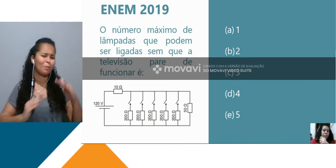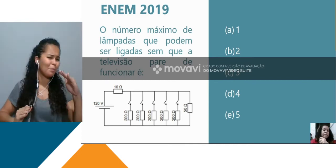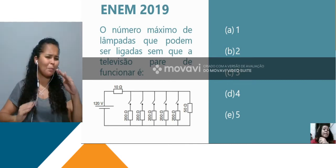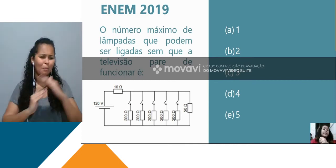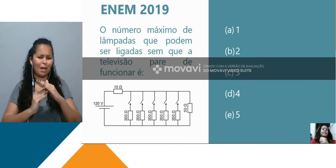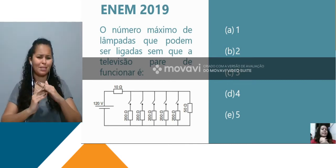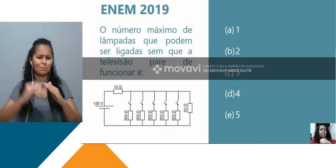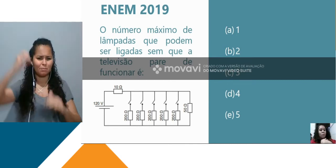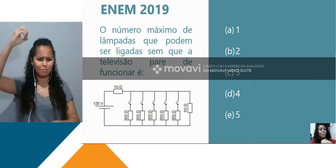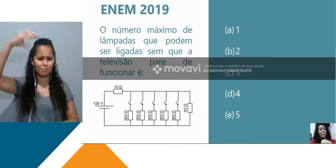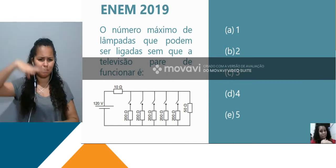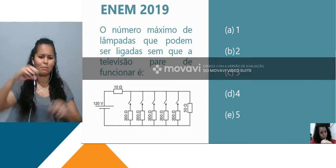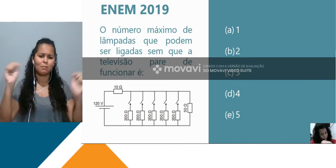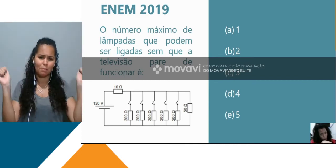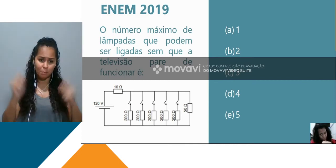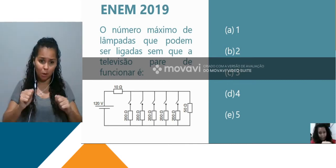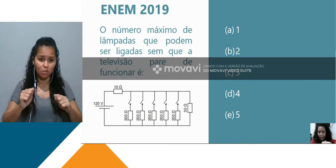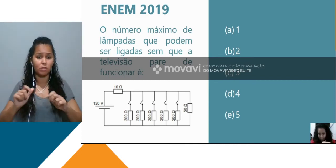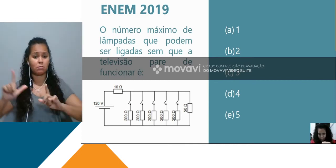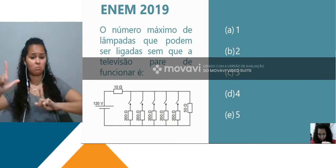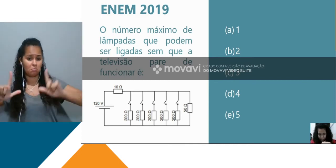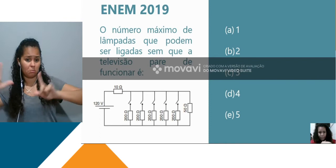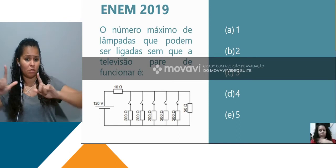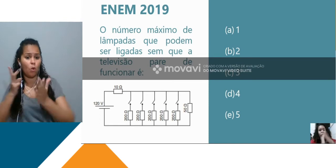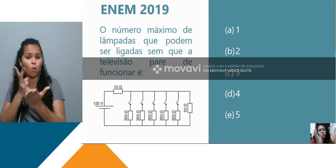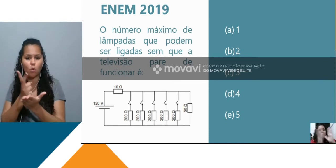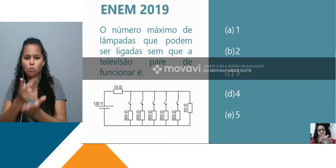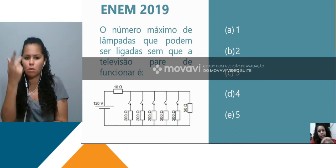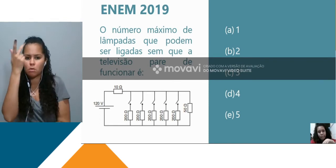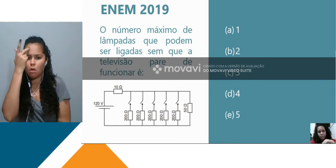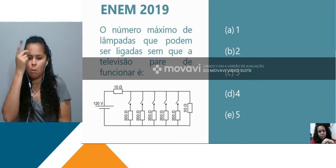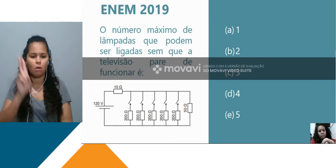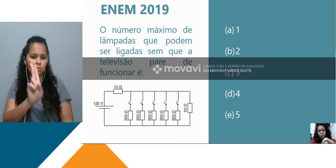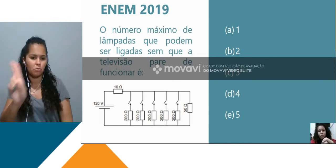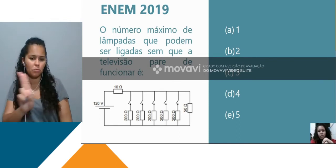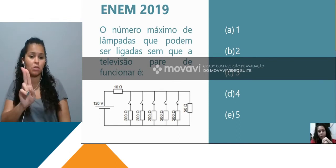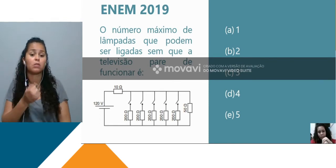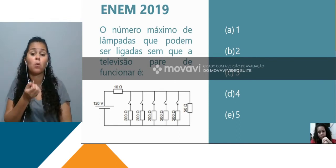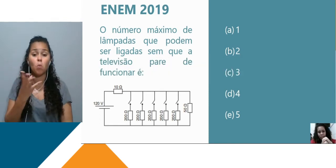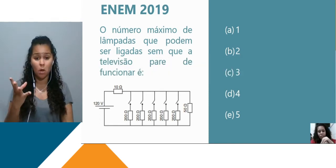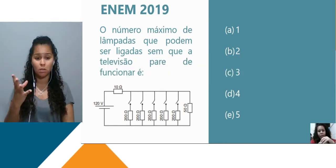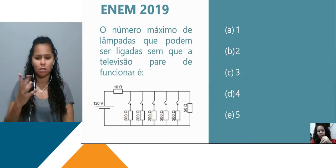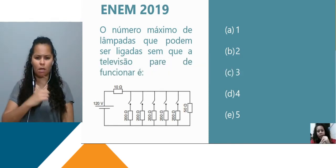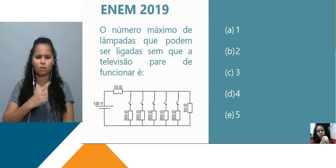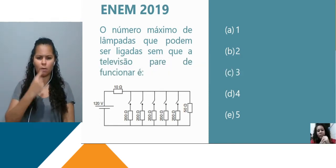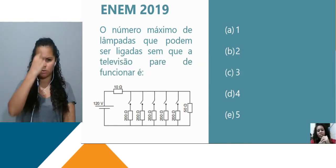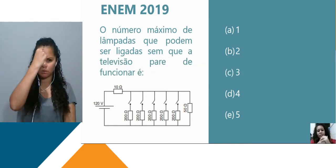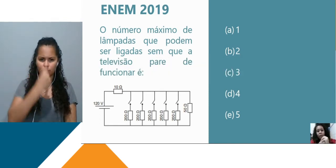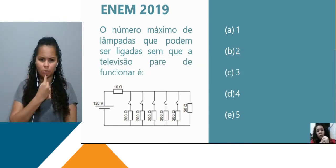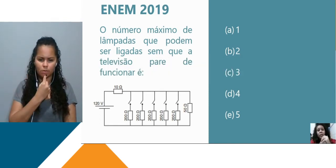ligadas sem que a televisão pare de funcionar é... Então, a gente tem aqui o esquema,